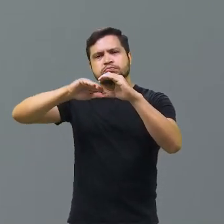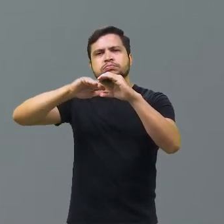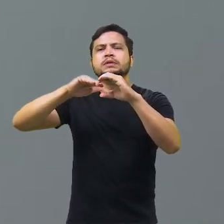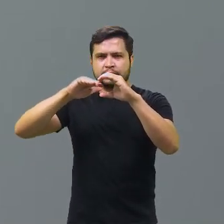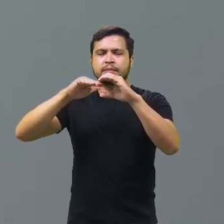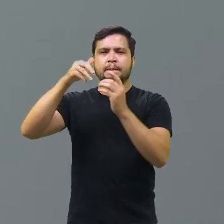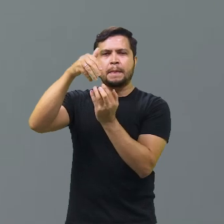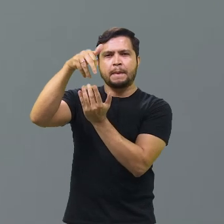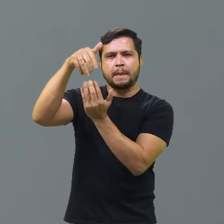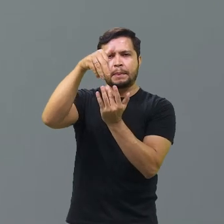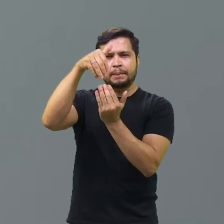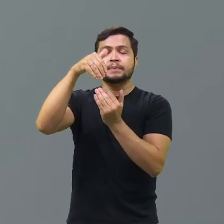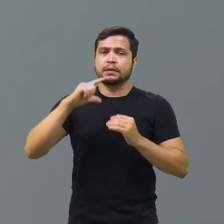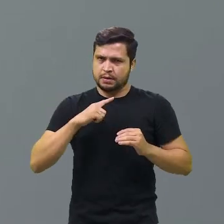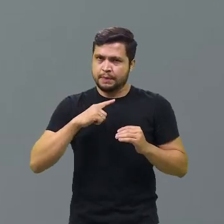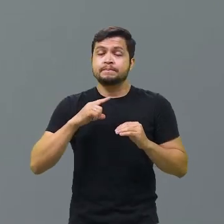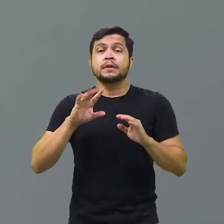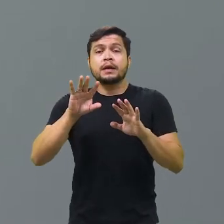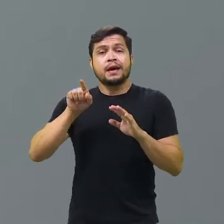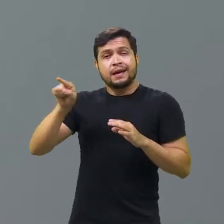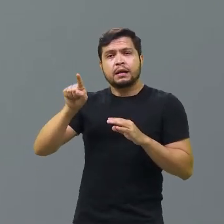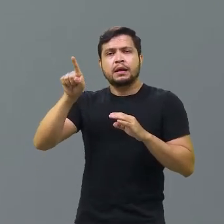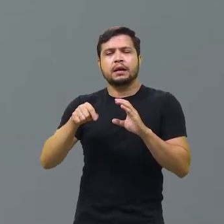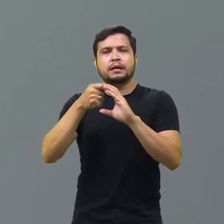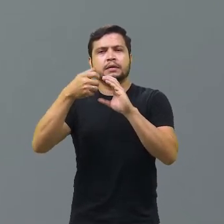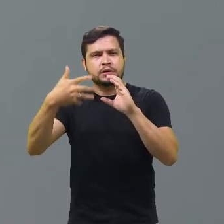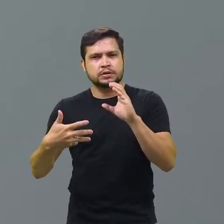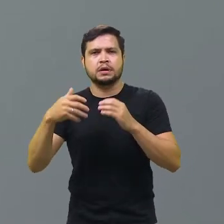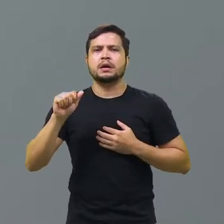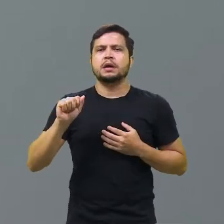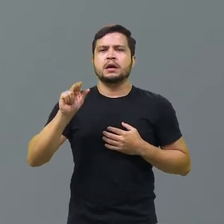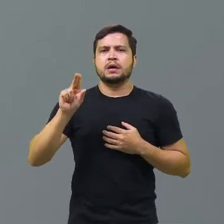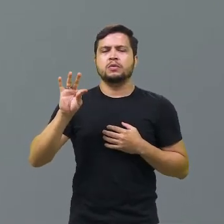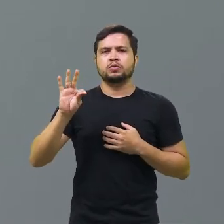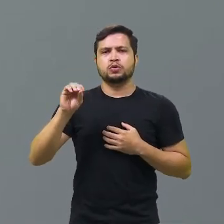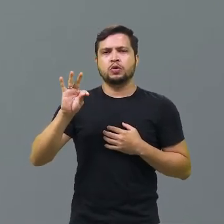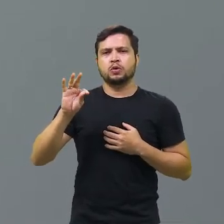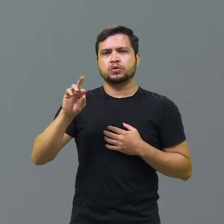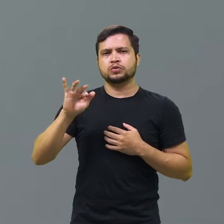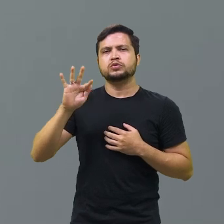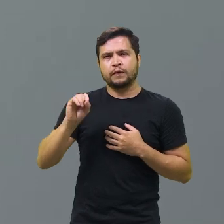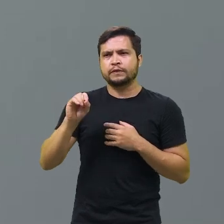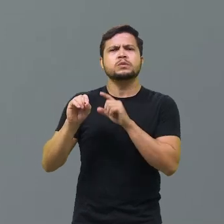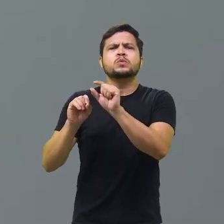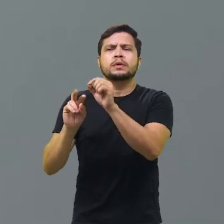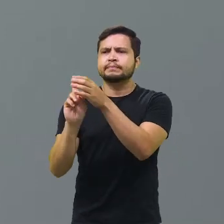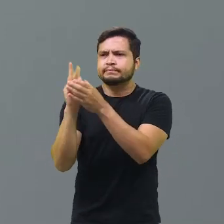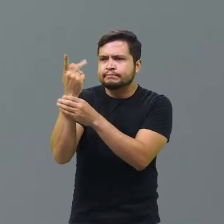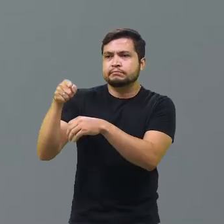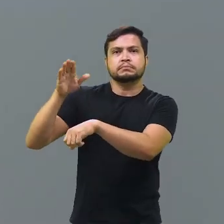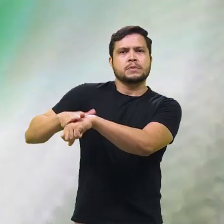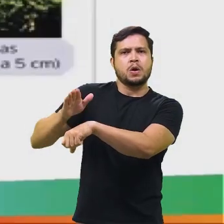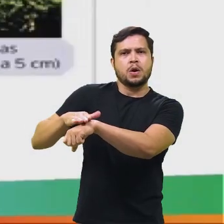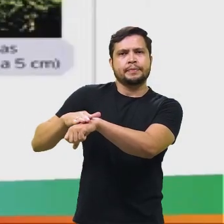nuclear. A gente diz que elas são indivíduos autótrofos, ou seja, são aqueles seres vivos capazes de produzir o seu próprio